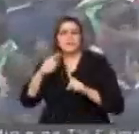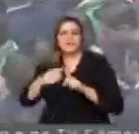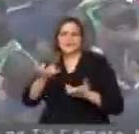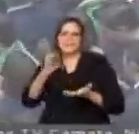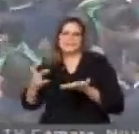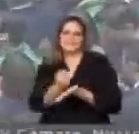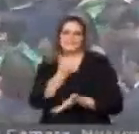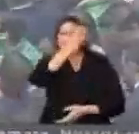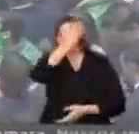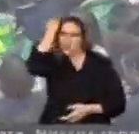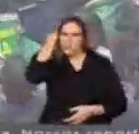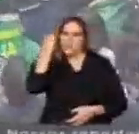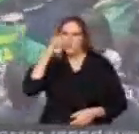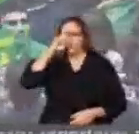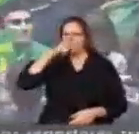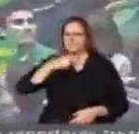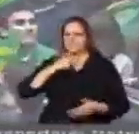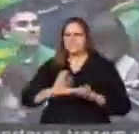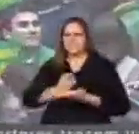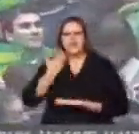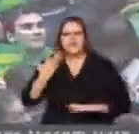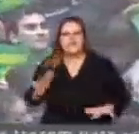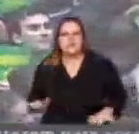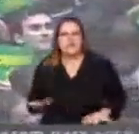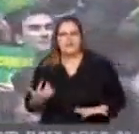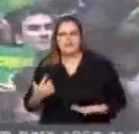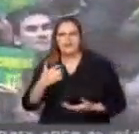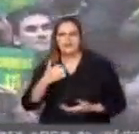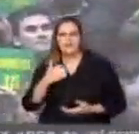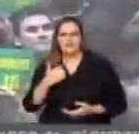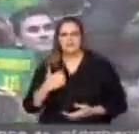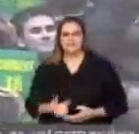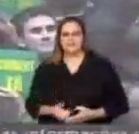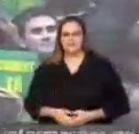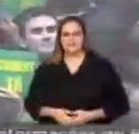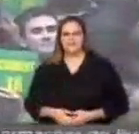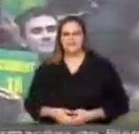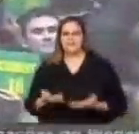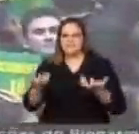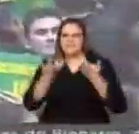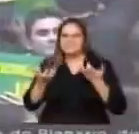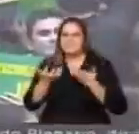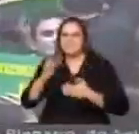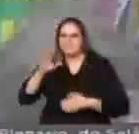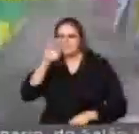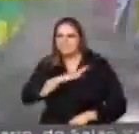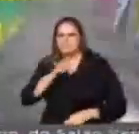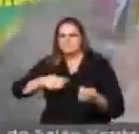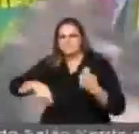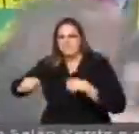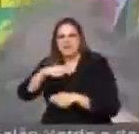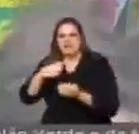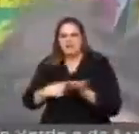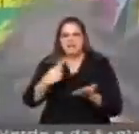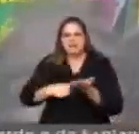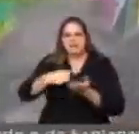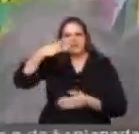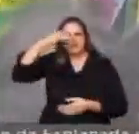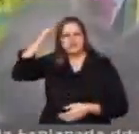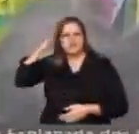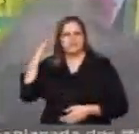se salvarem. Querem. Como roda, deputado. Tramam como Temer no esgoto